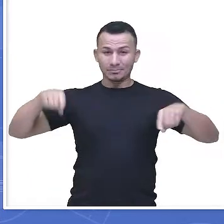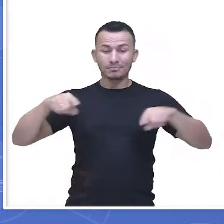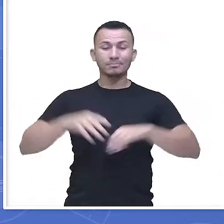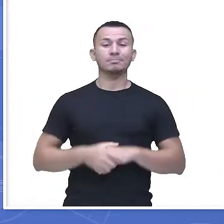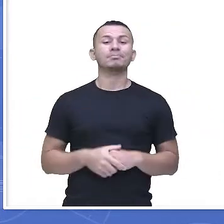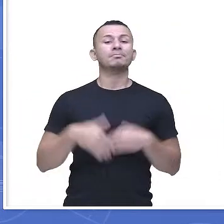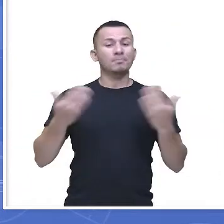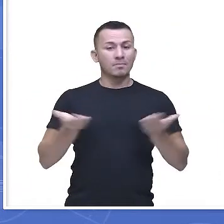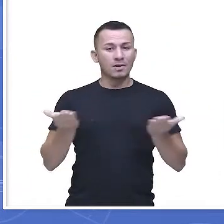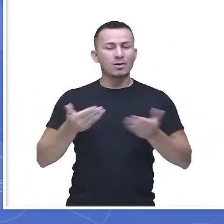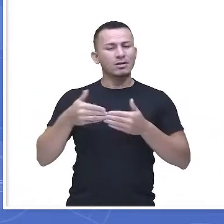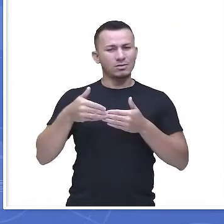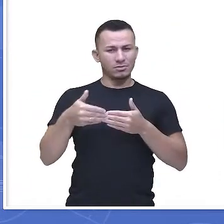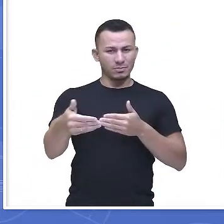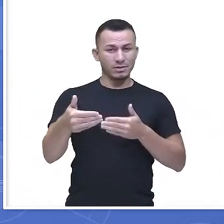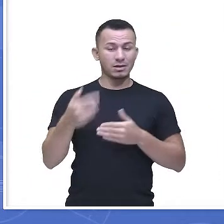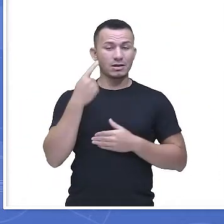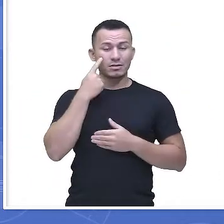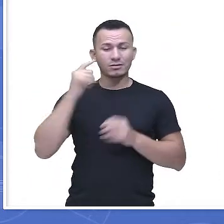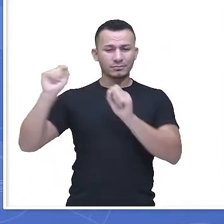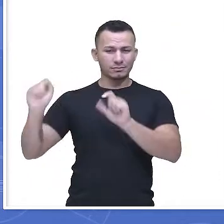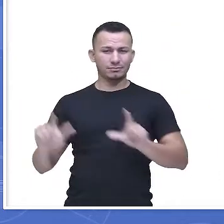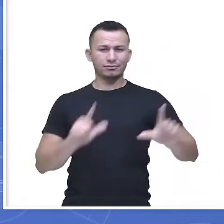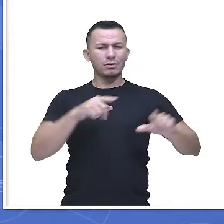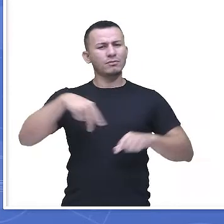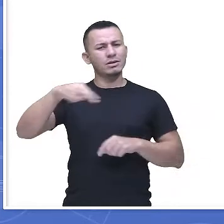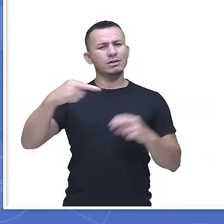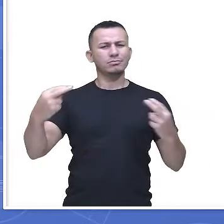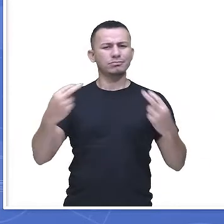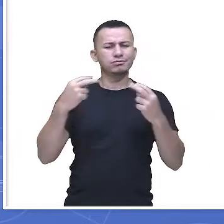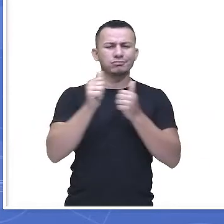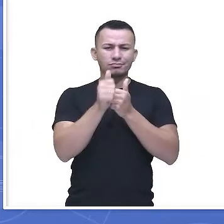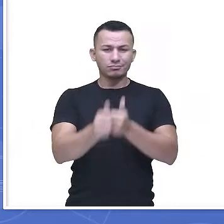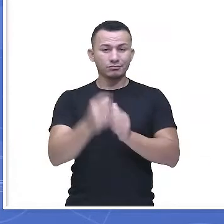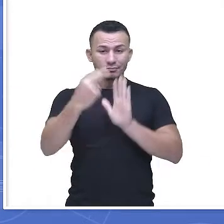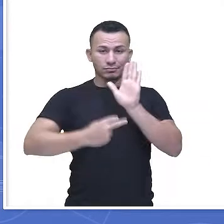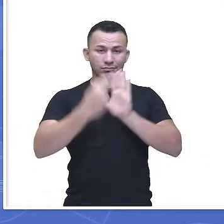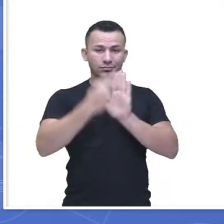lá, vamos começar na cartela. Acompanhem a leitura comigo.